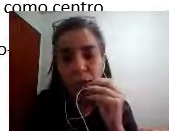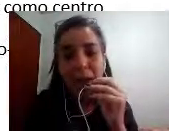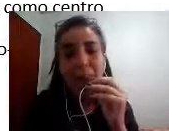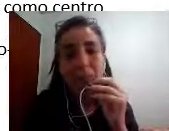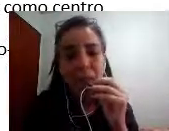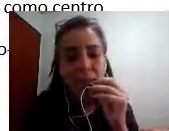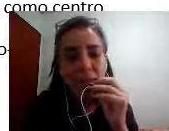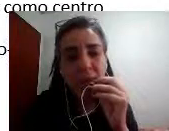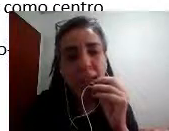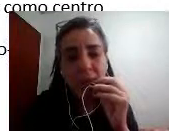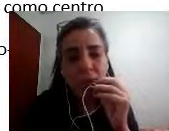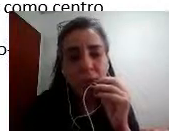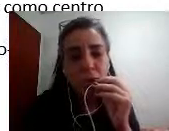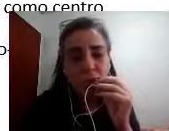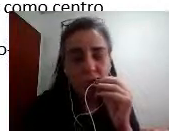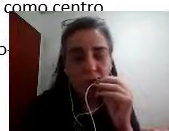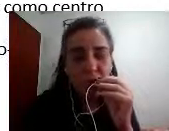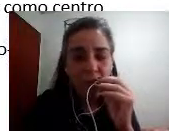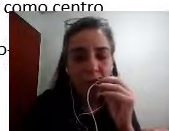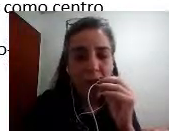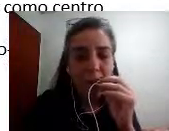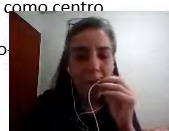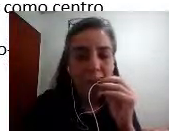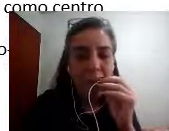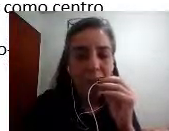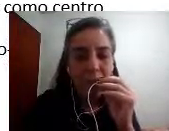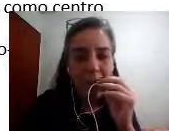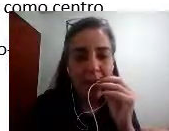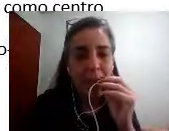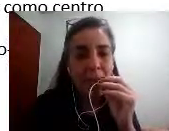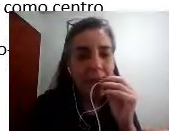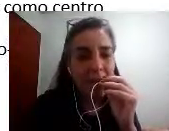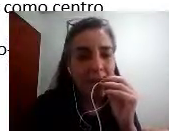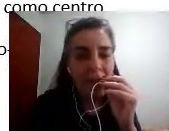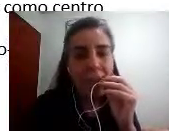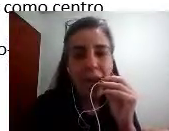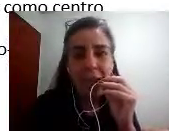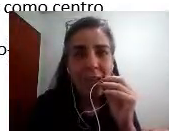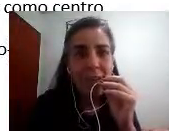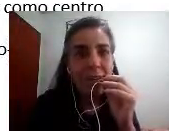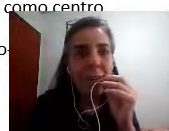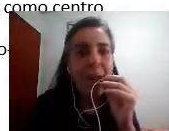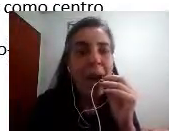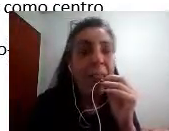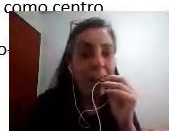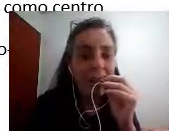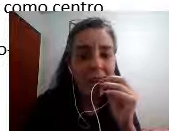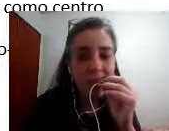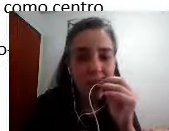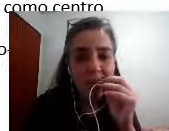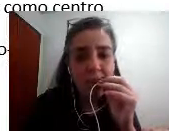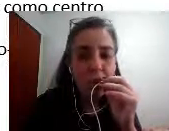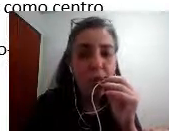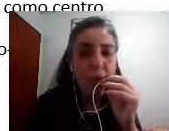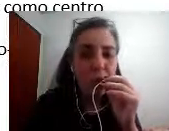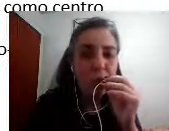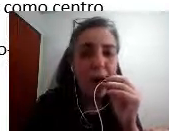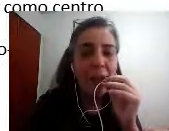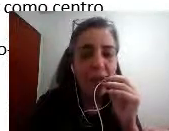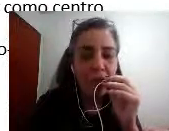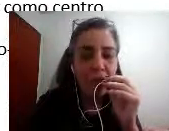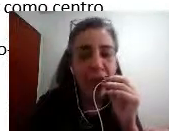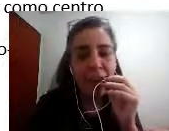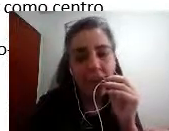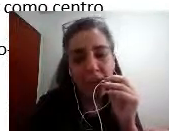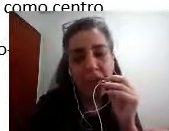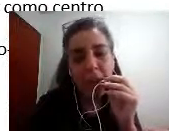científico, ainda mesmo assim, o destino está nos pregando uma peça, né, e dessa vez aí, até a ciência está com dificuldade